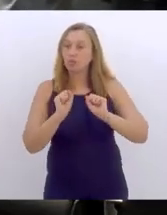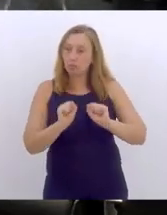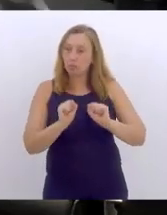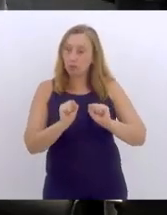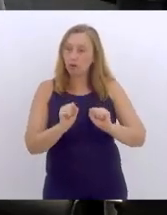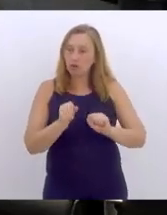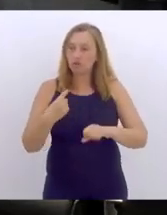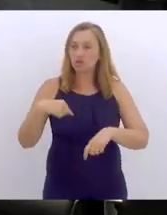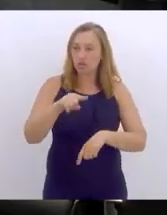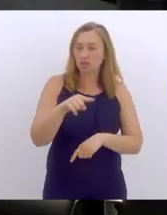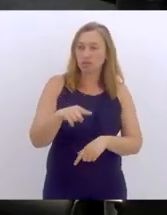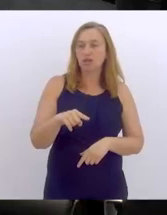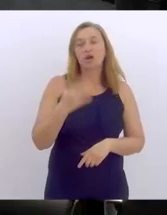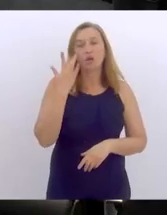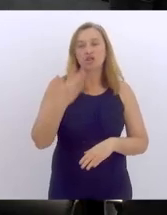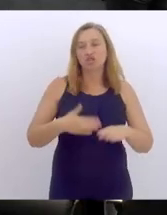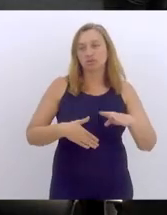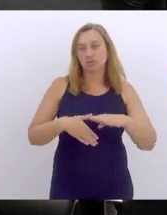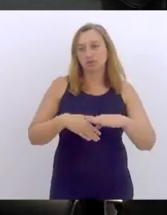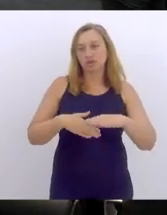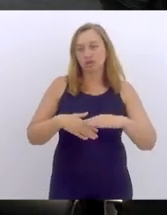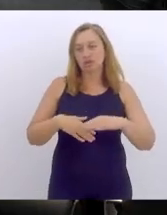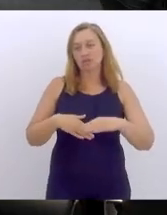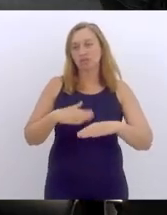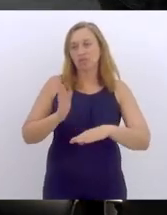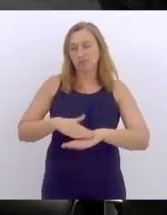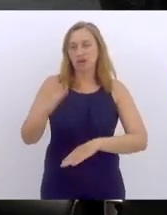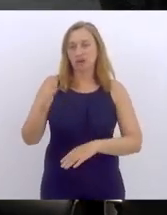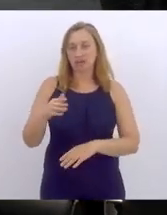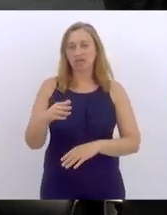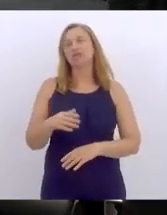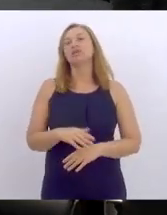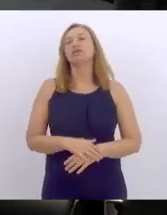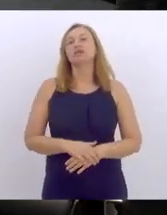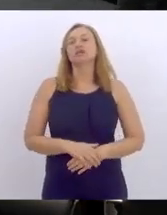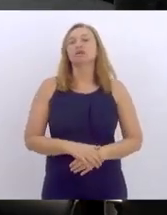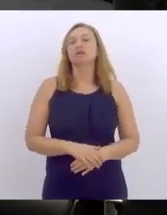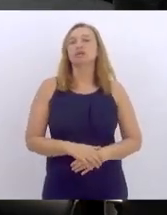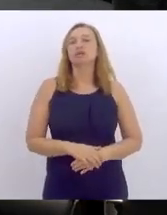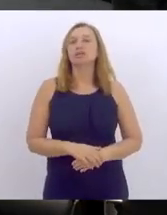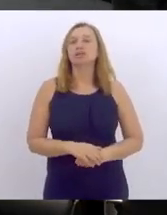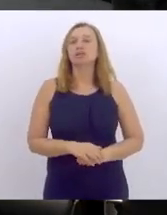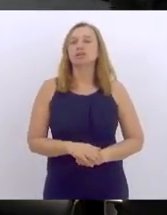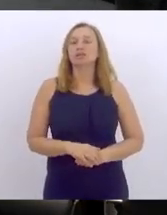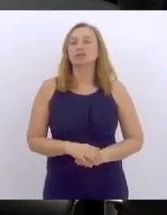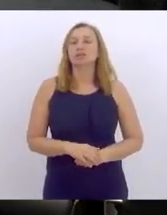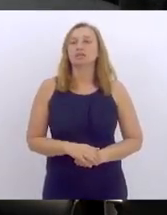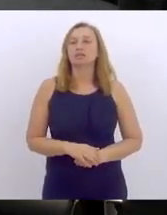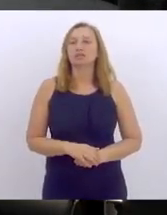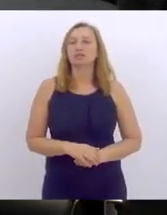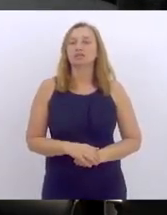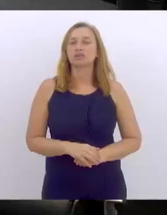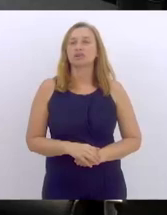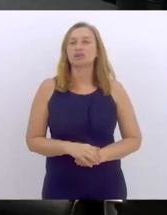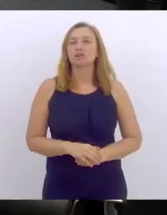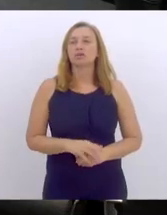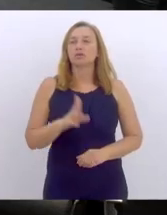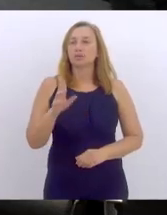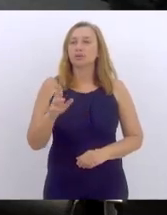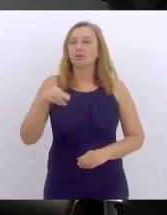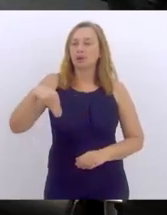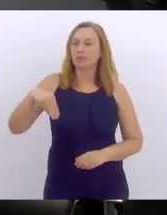eu acho que a gente até ultrapassou, Claudinho da Natorre, aonde a gente podia ir, e o MP que